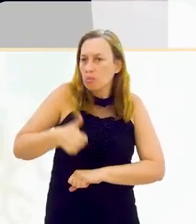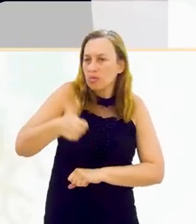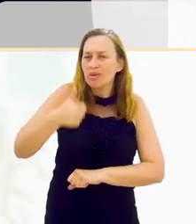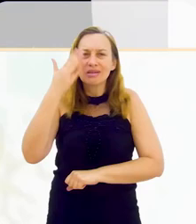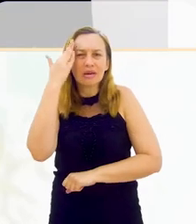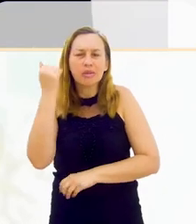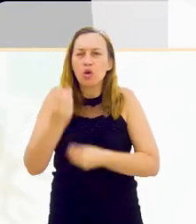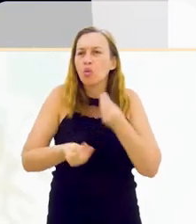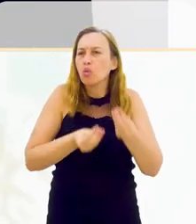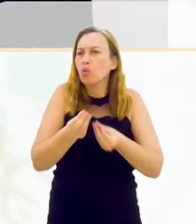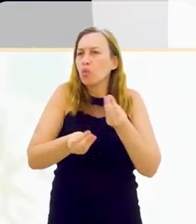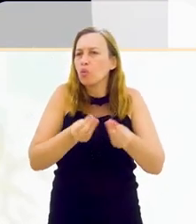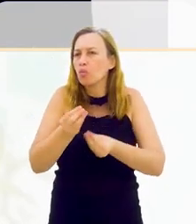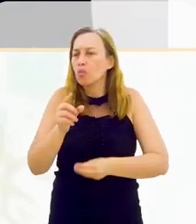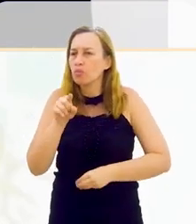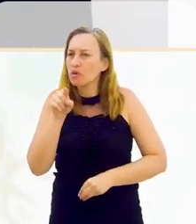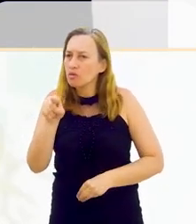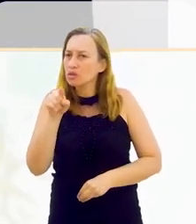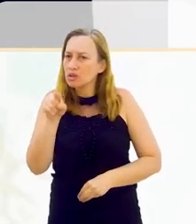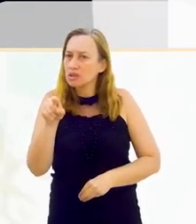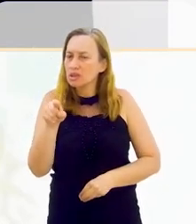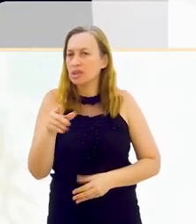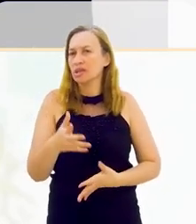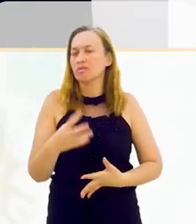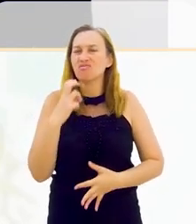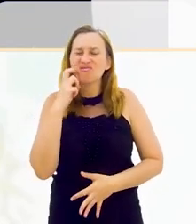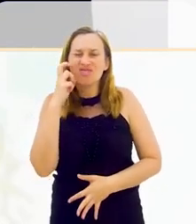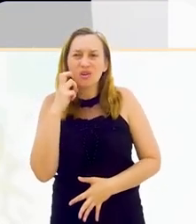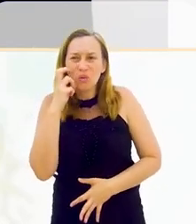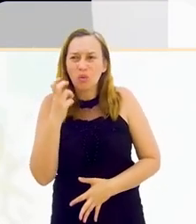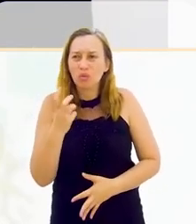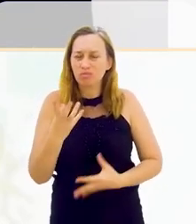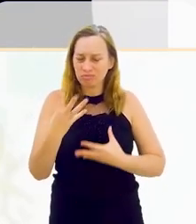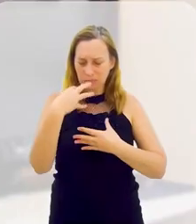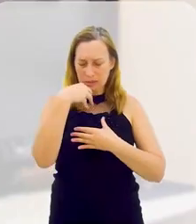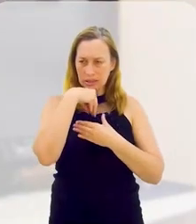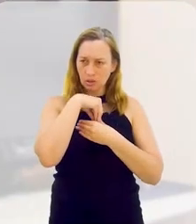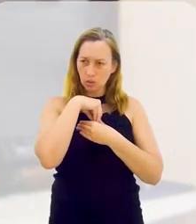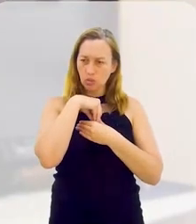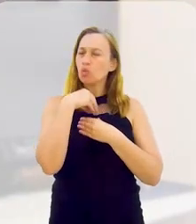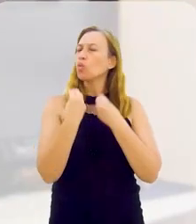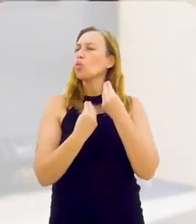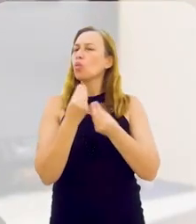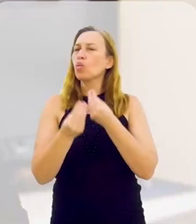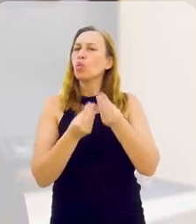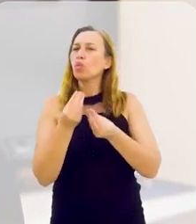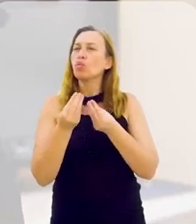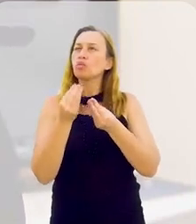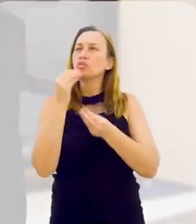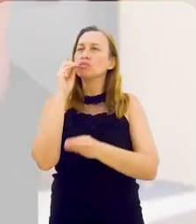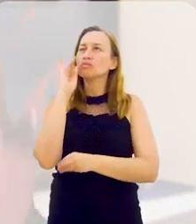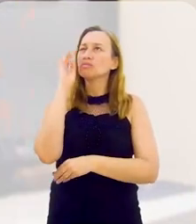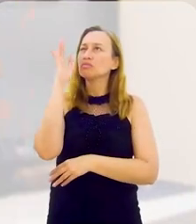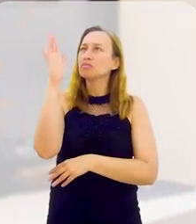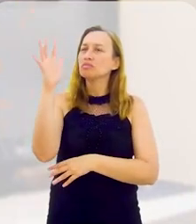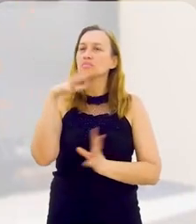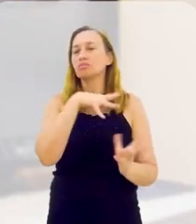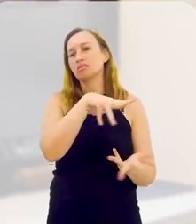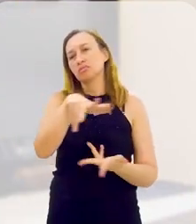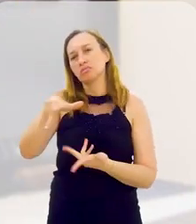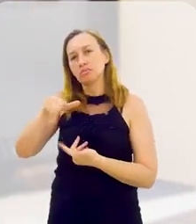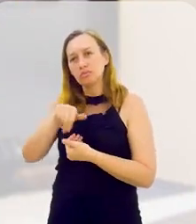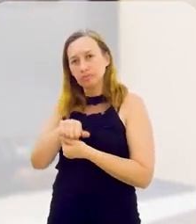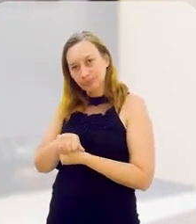Primeiro, saber como era para você isso, além da timidez, lá dentro. Como é que você se imaginava